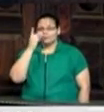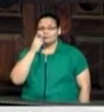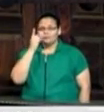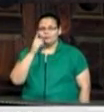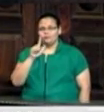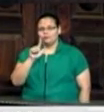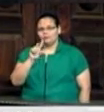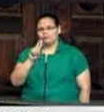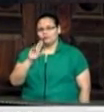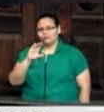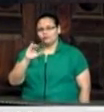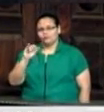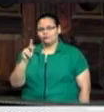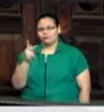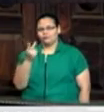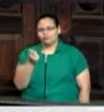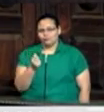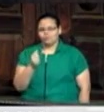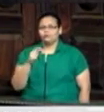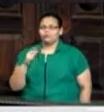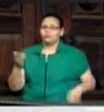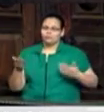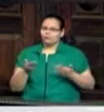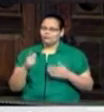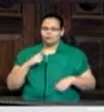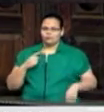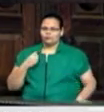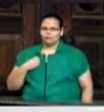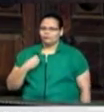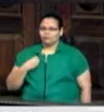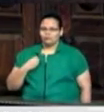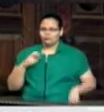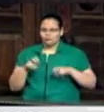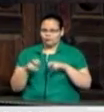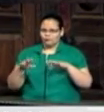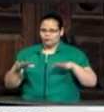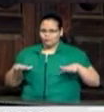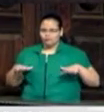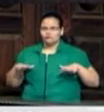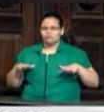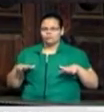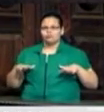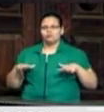deputada Lucinha, que neste momento não está aqui no plenário, mas esteve,